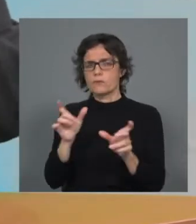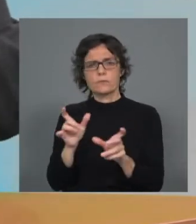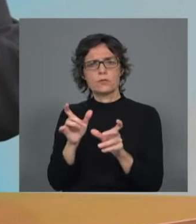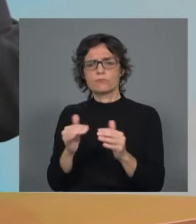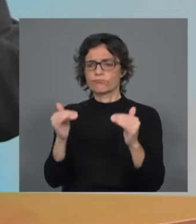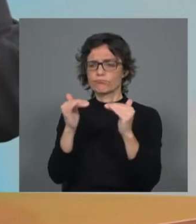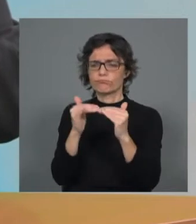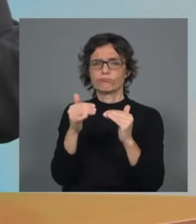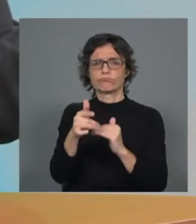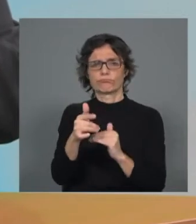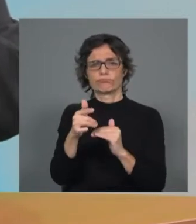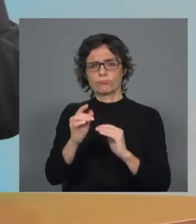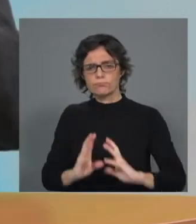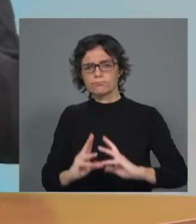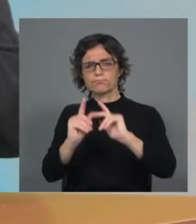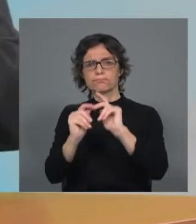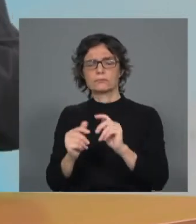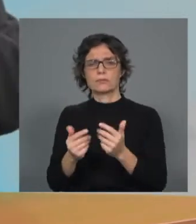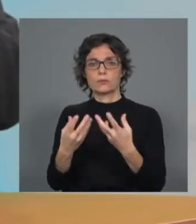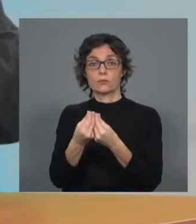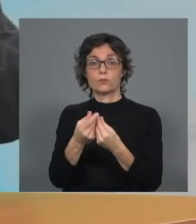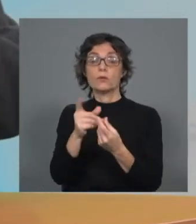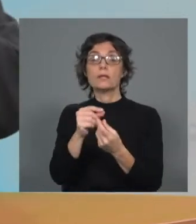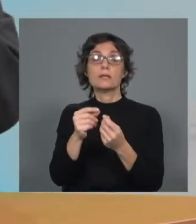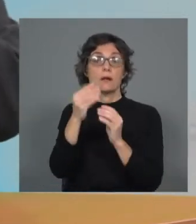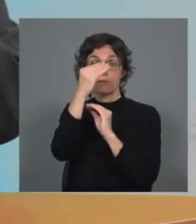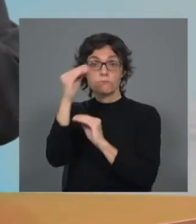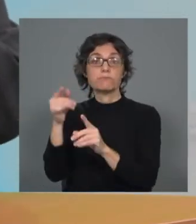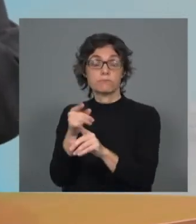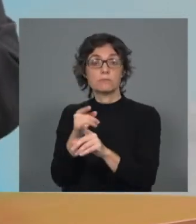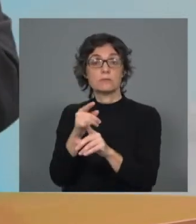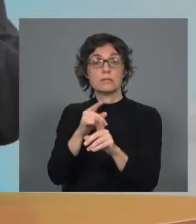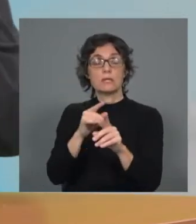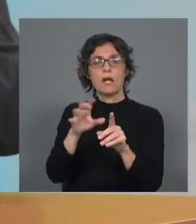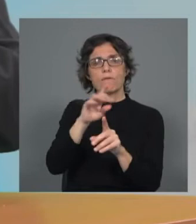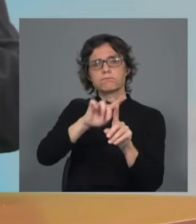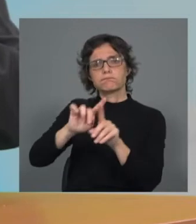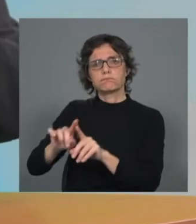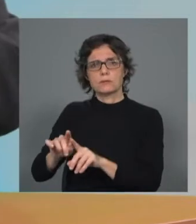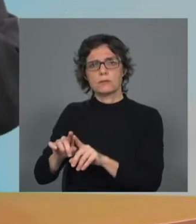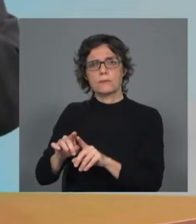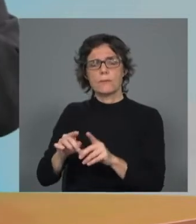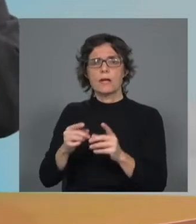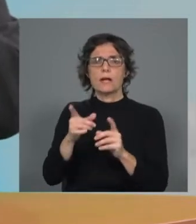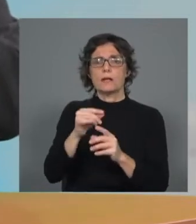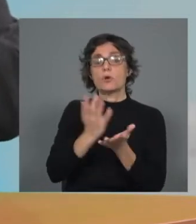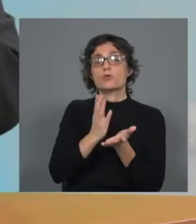realizarem, e nas ofertas educativas salientamos que não deve ser um exclusivo do Estado,